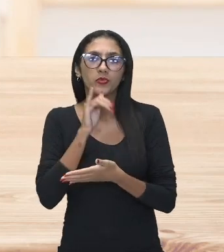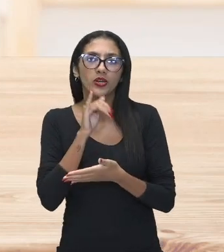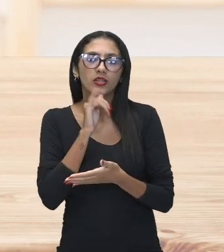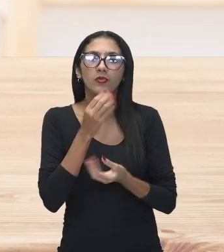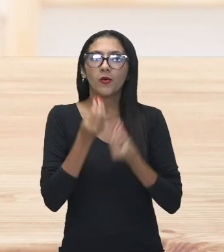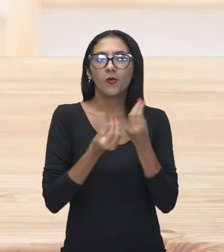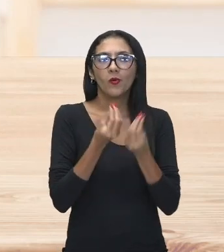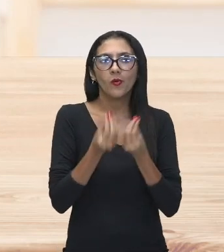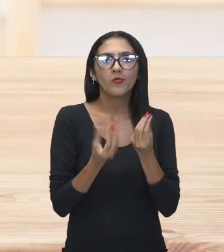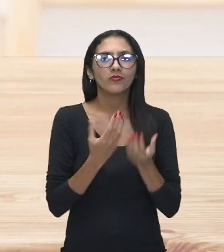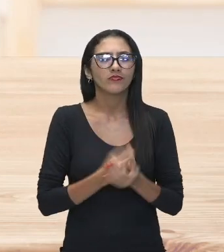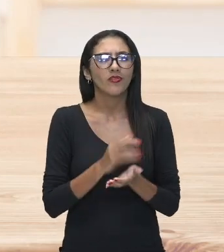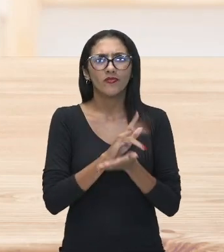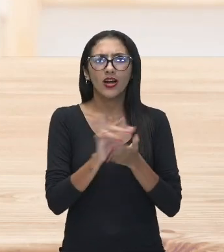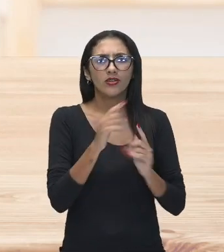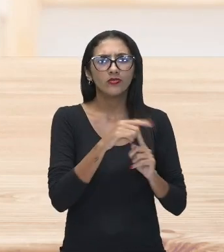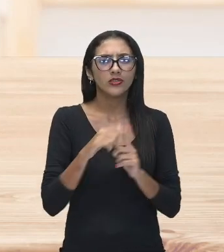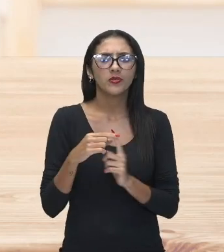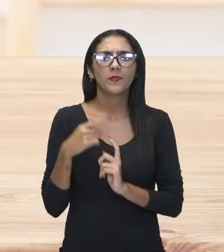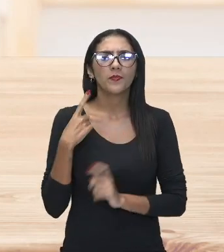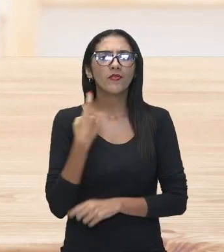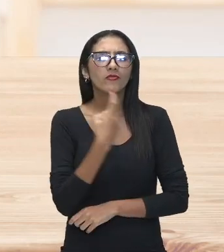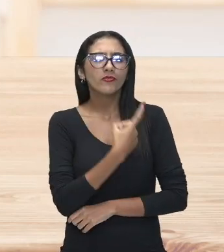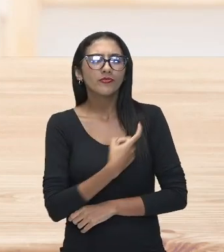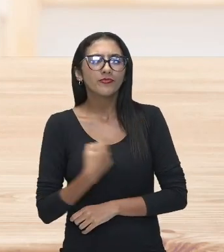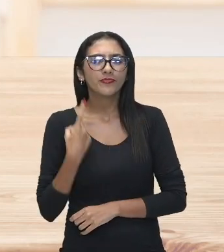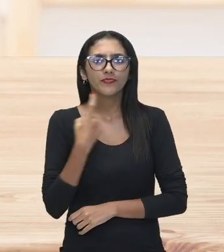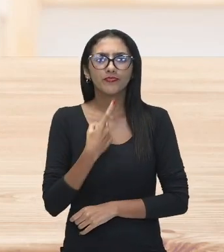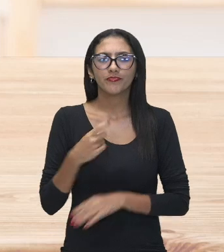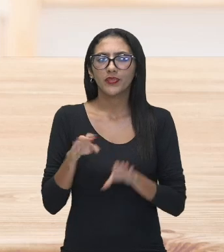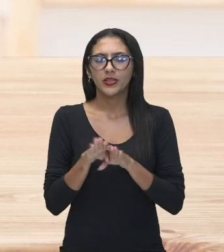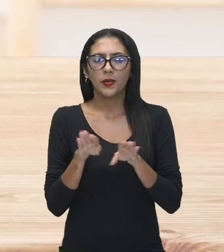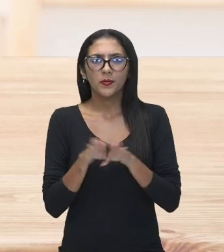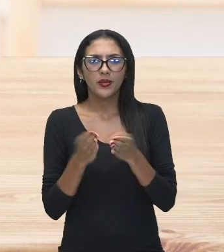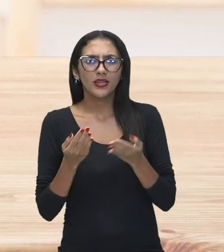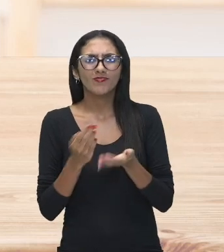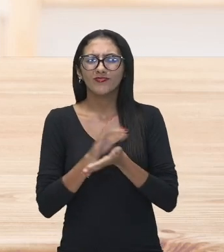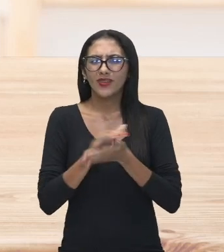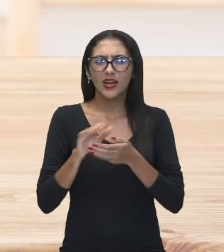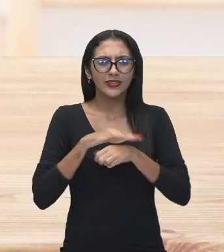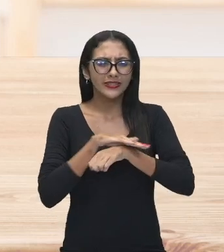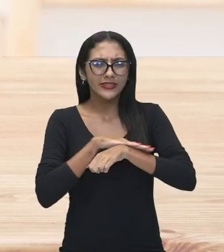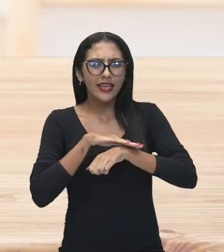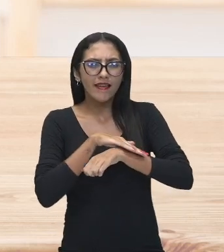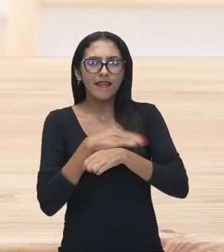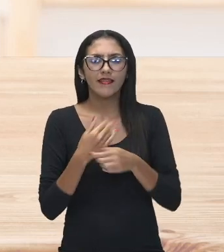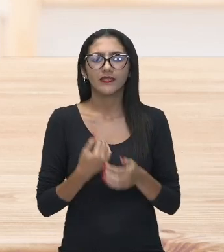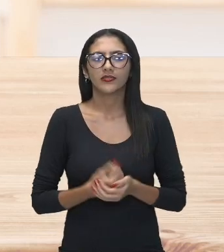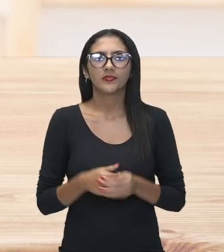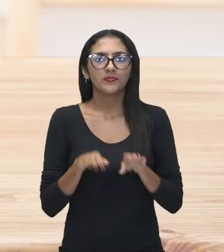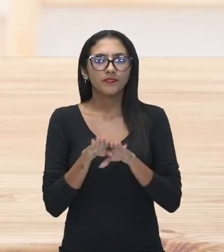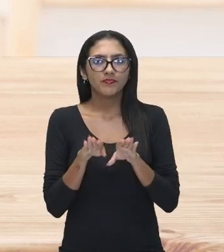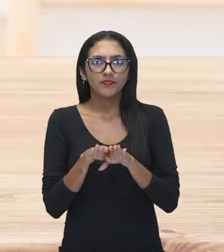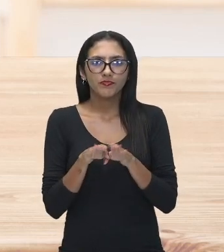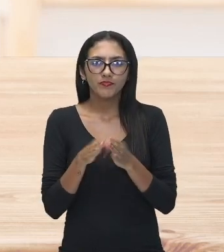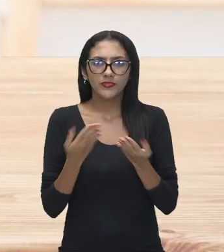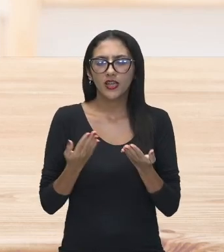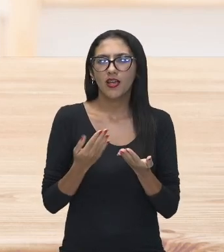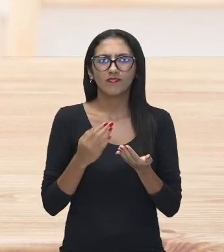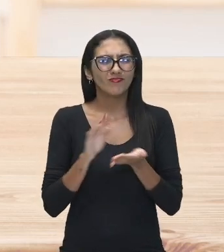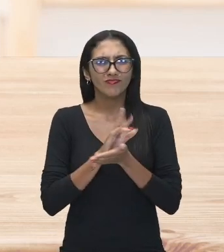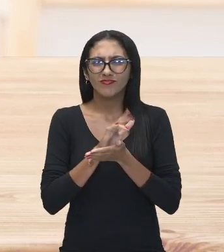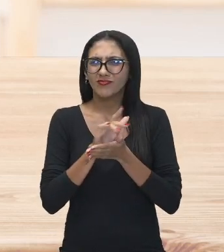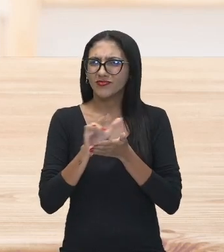cosméticos, na fabricação de perfumes, de ceras, de intensificadores sensoriais